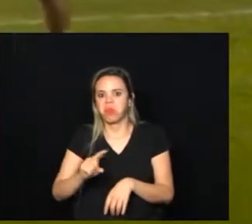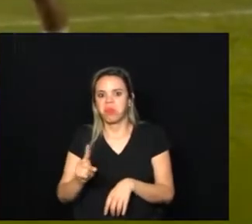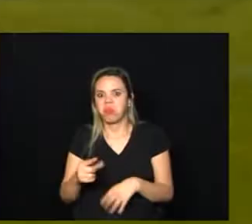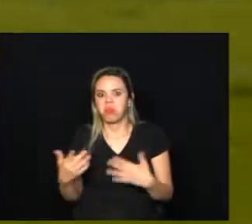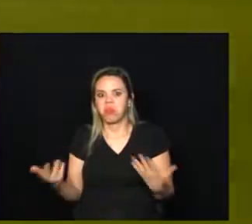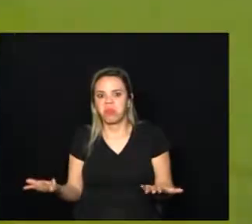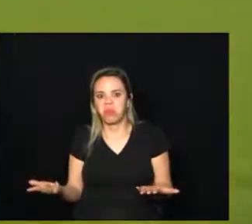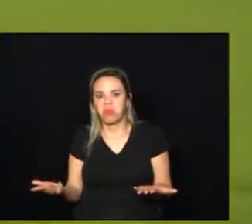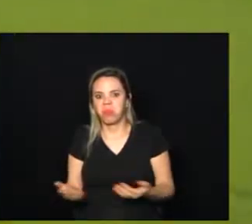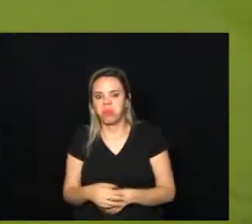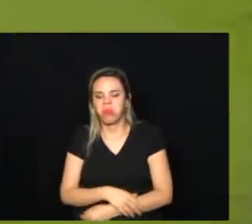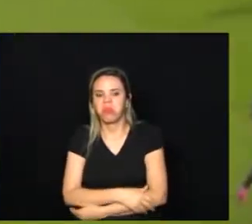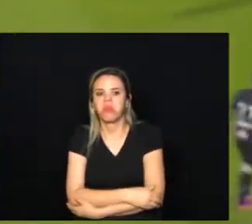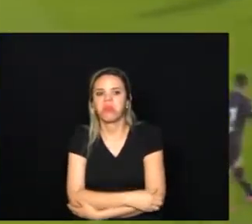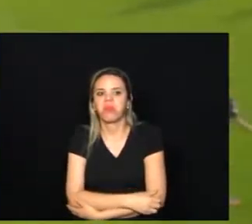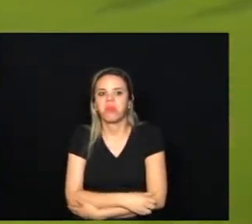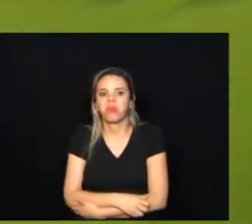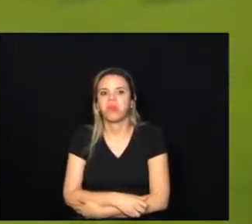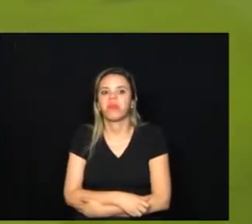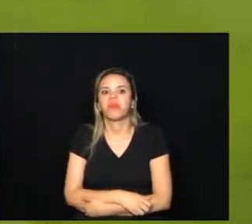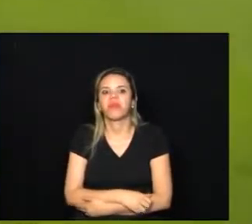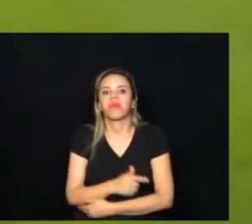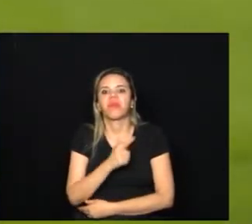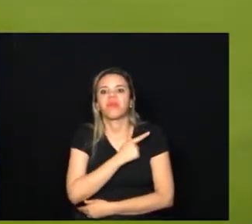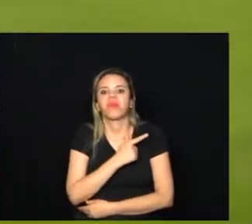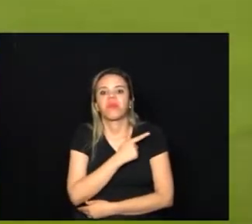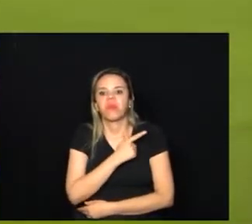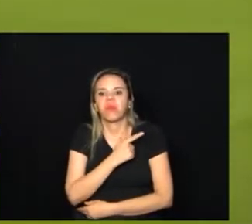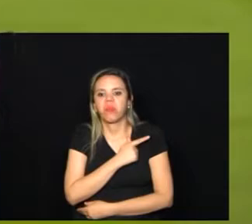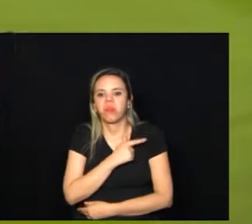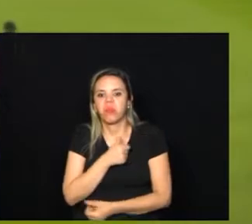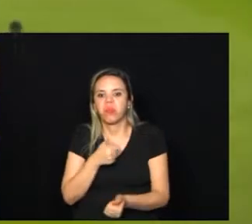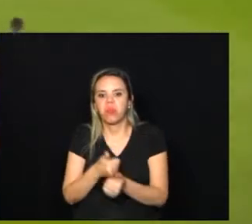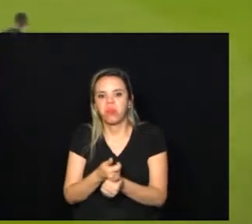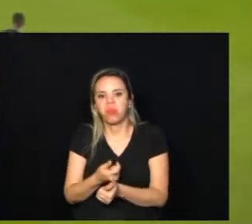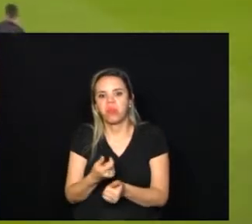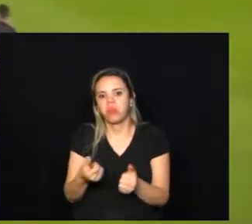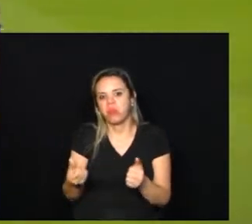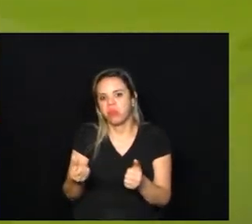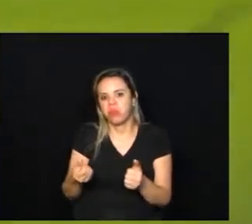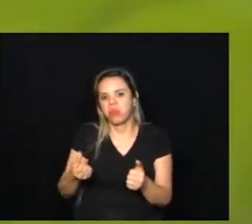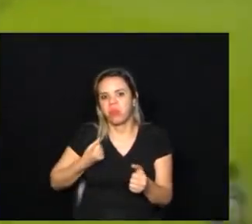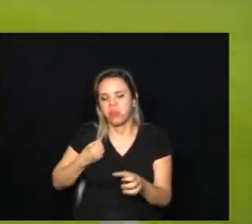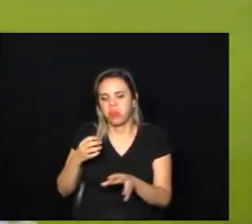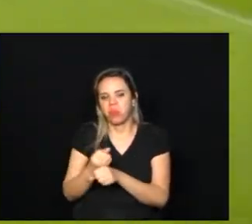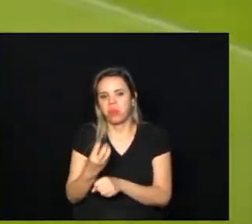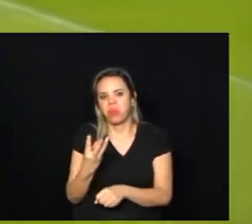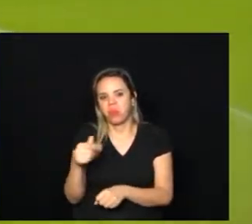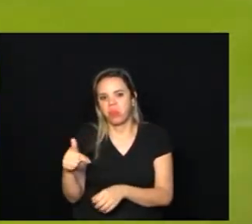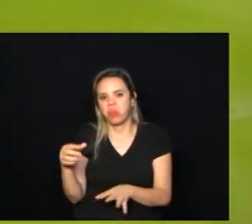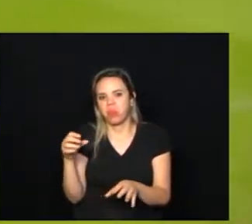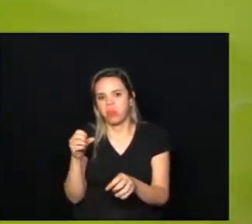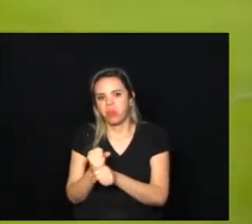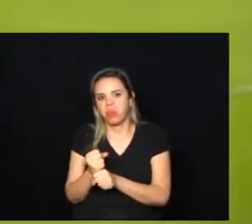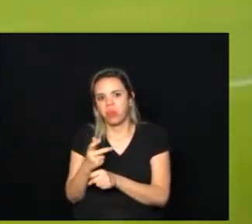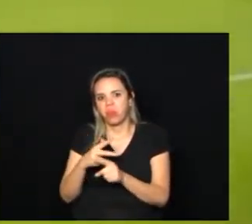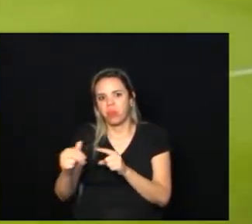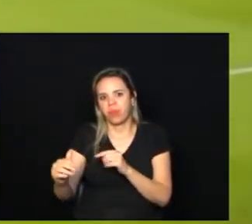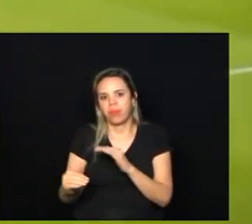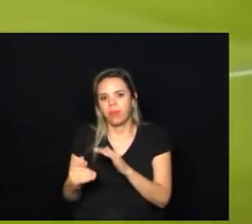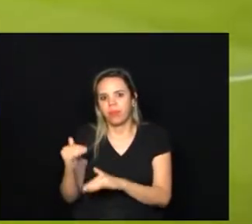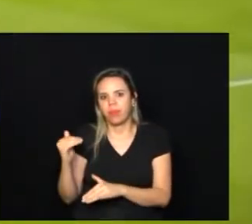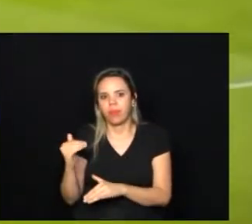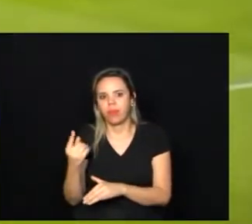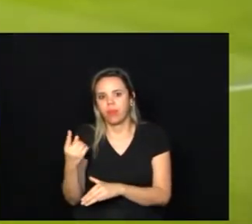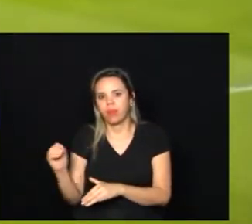não? Do outro lado, o Guarani chega na 6ª colocação com 37 pontos conquistados.